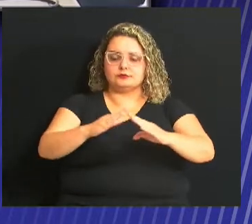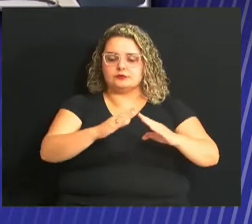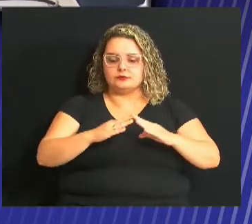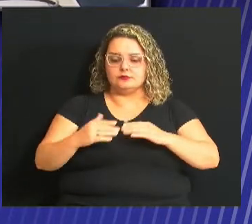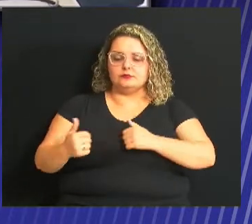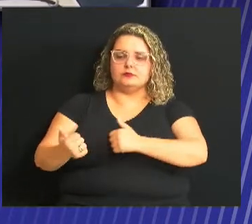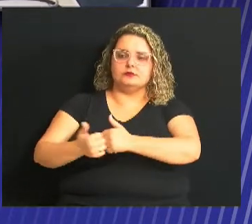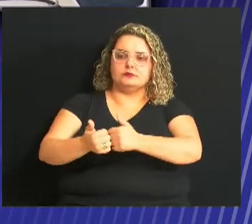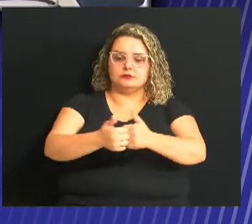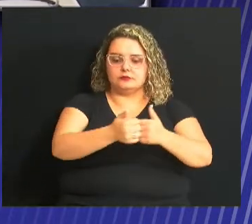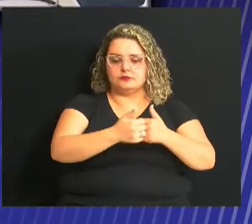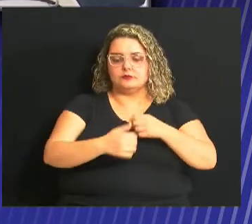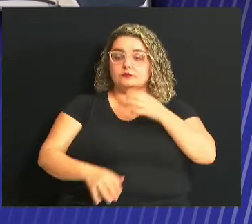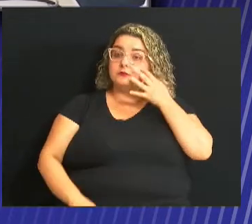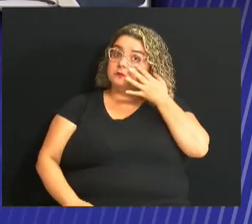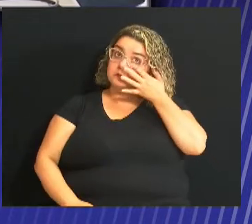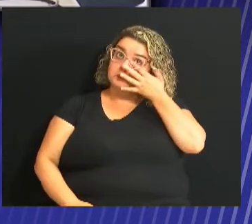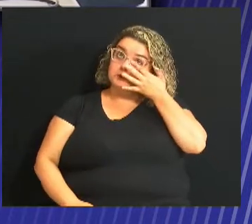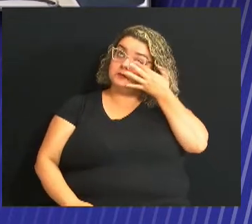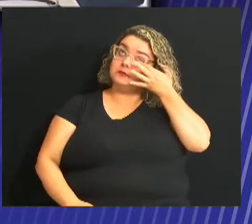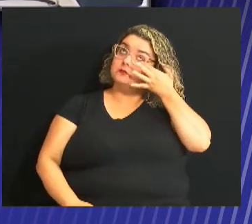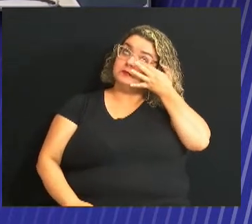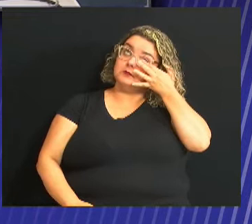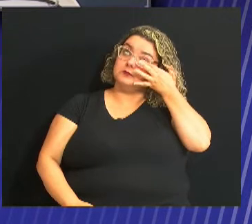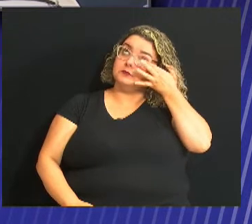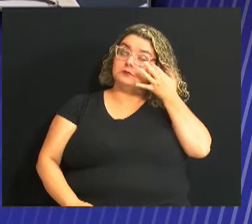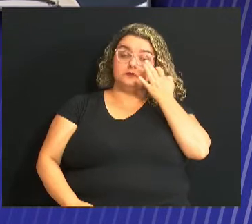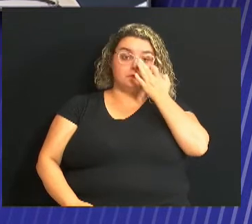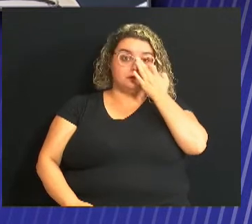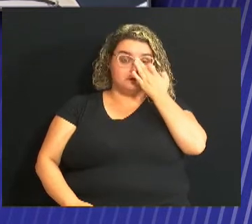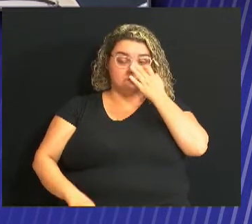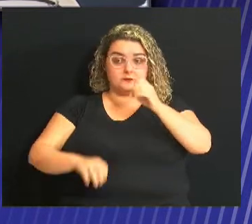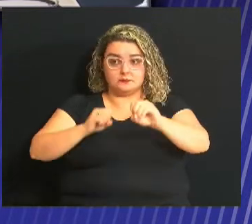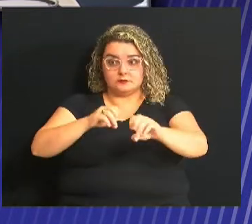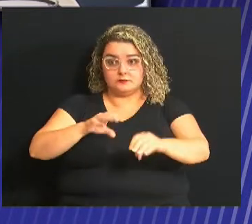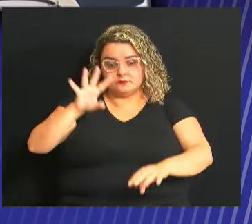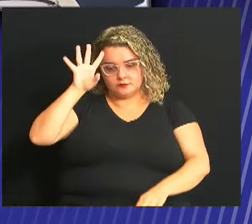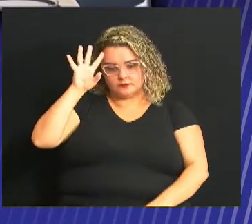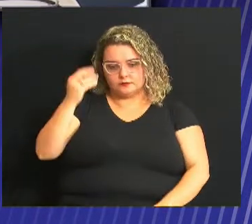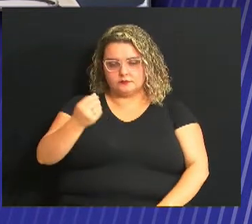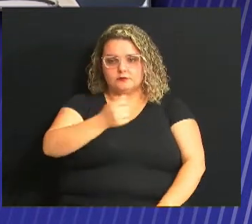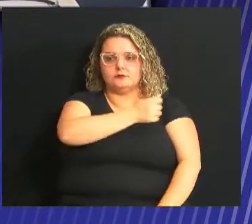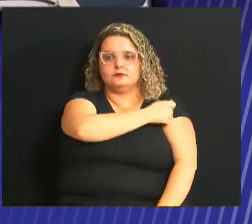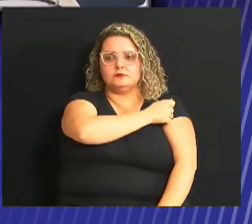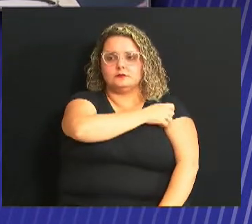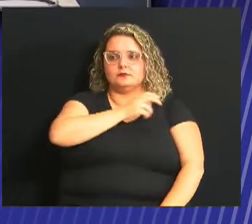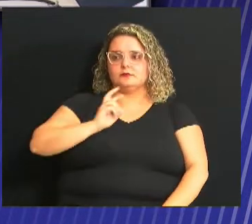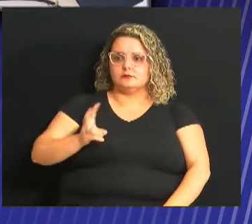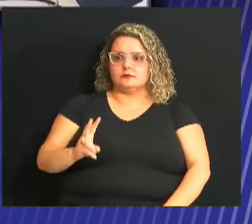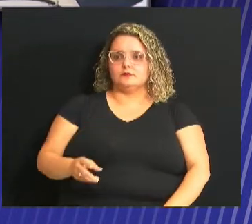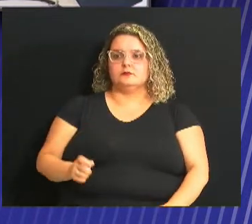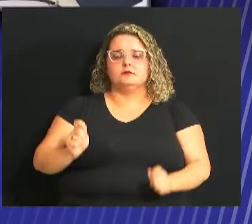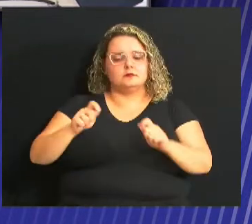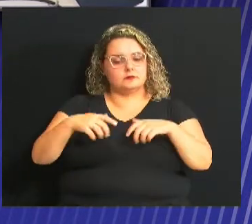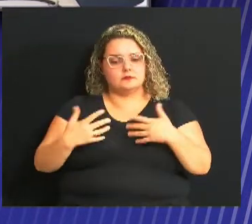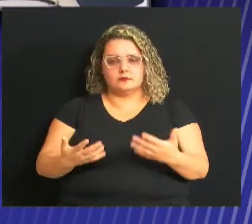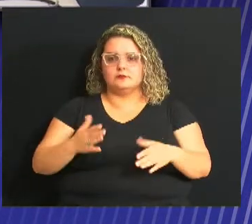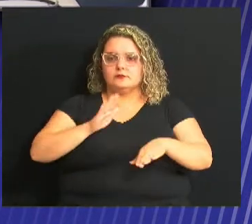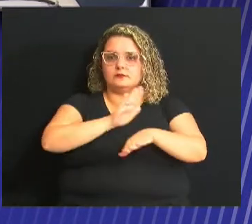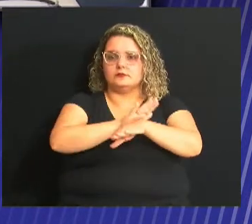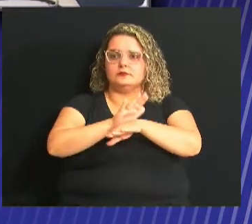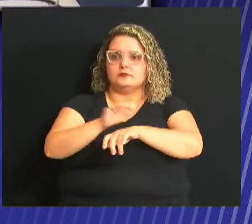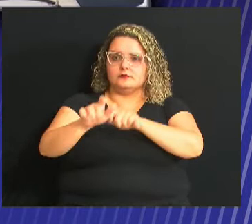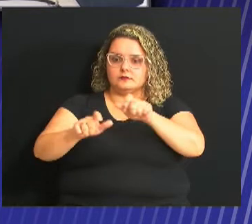ali. Além de educar e passar os conhecimentos aos alunos, está sempre apto a ajudar o